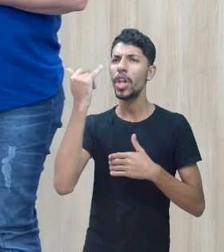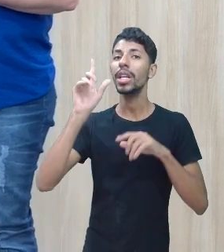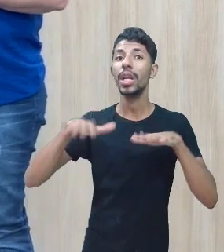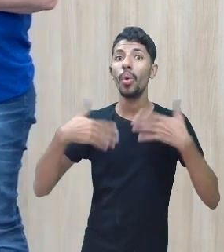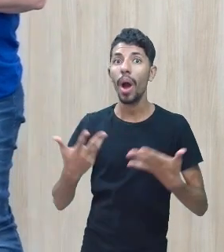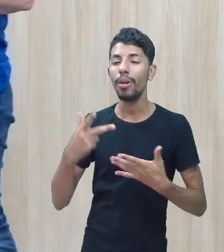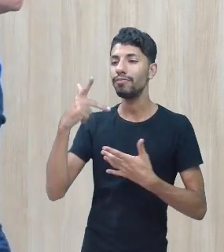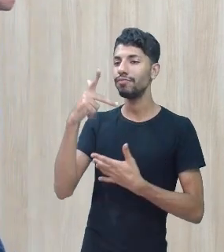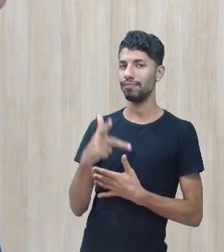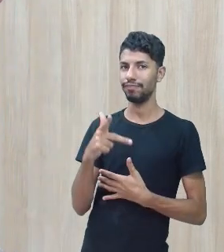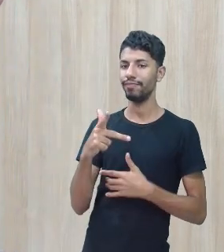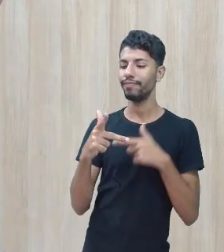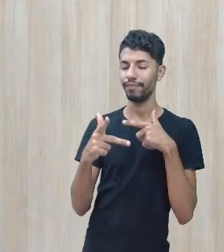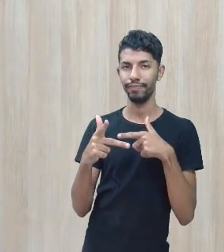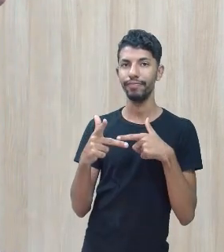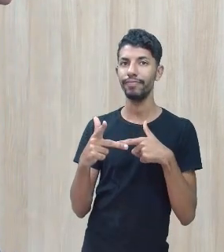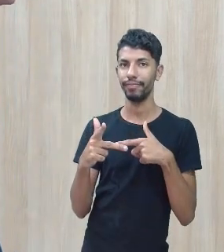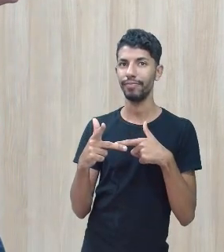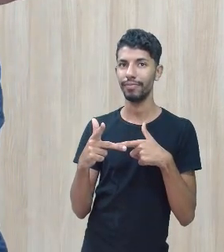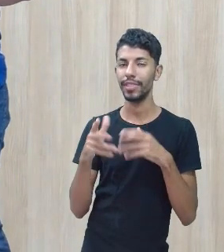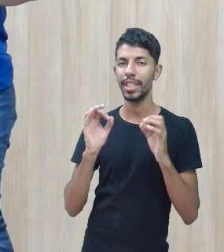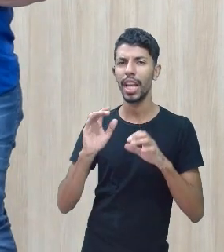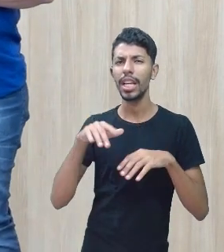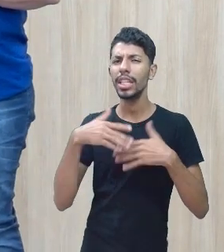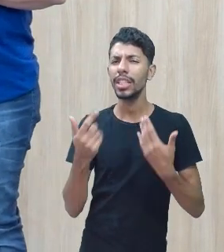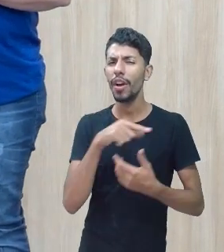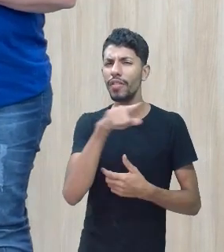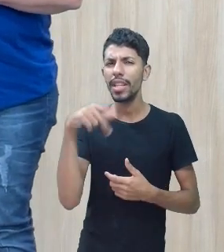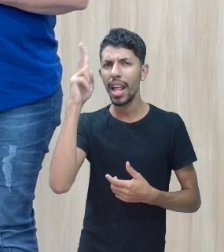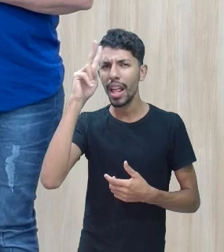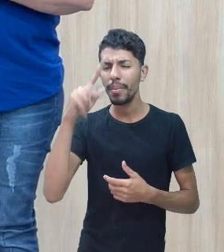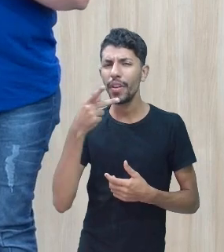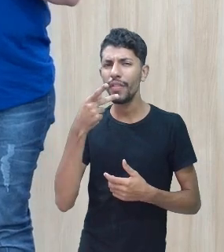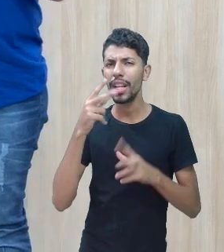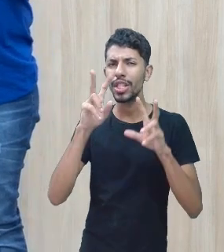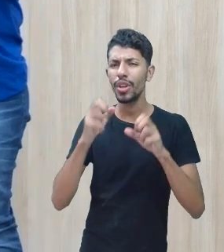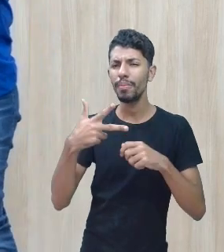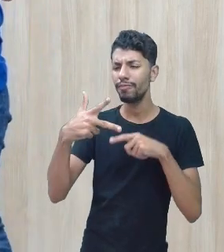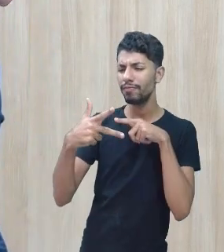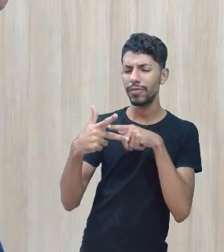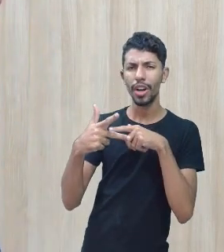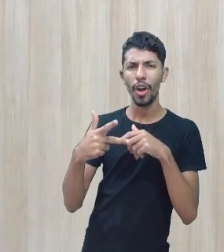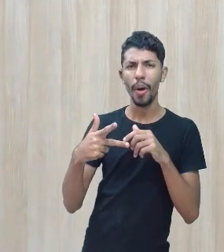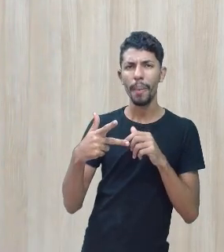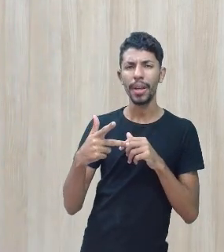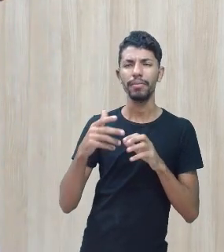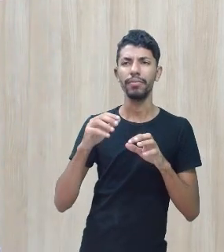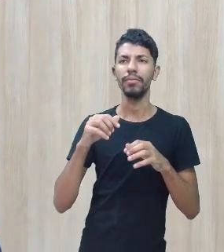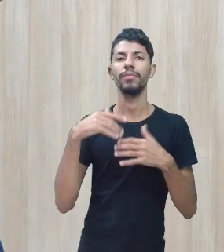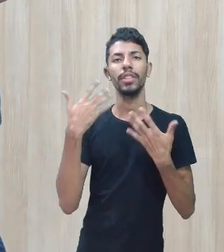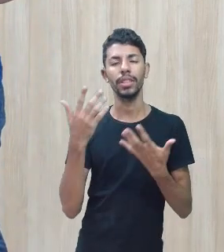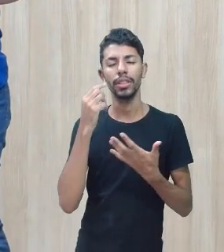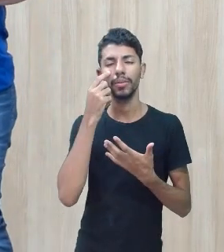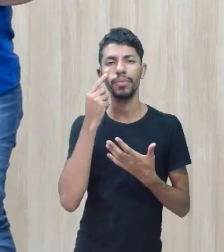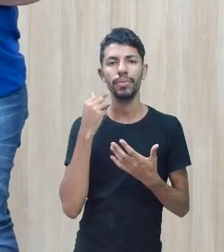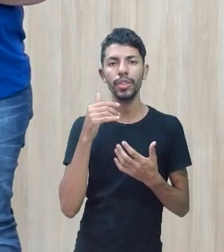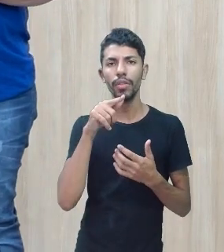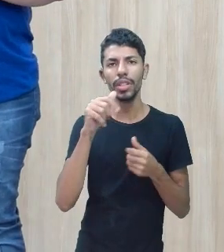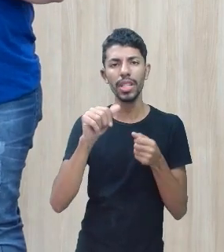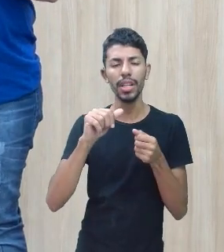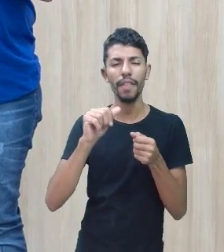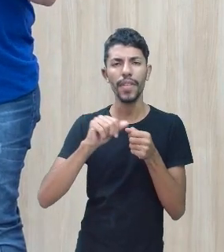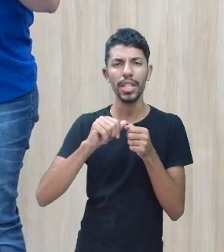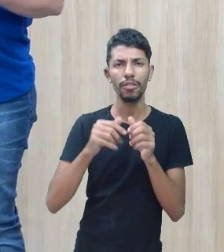os pronomes, quando eu falei lá dos pronomes pessoais, então, se você está construindo um texto sobre sua mãe,